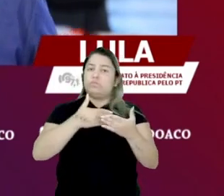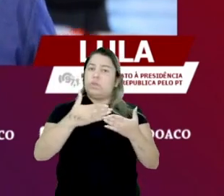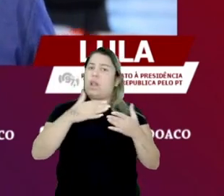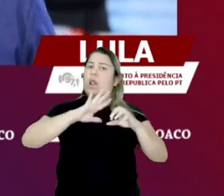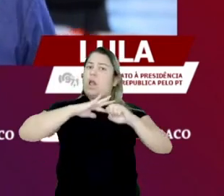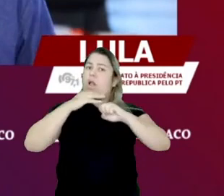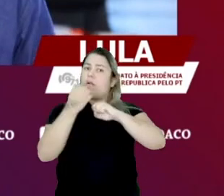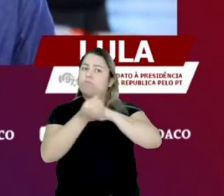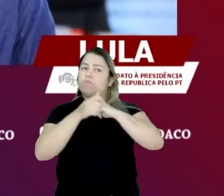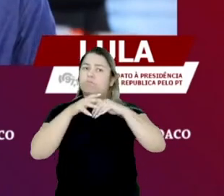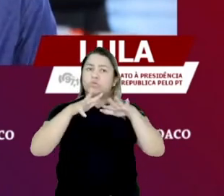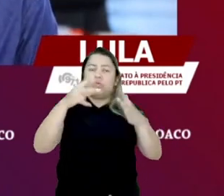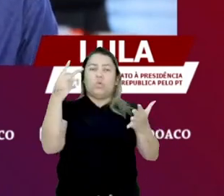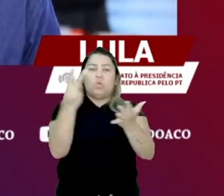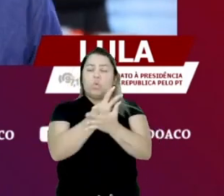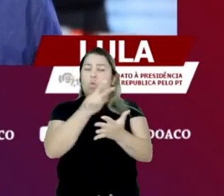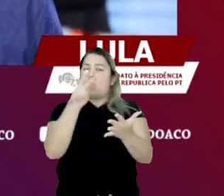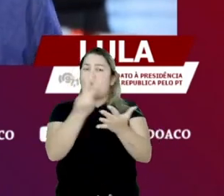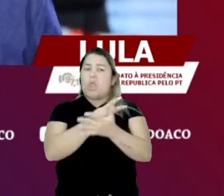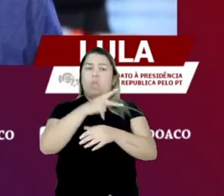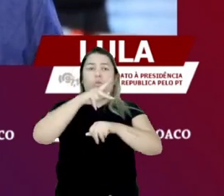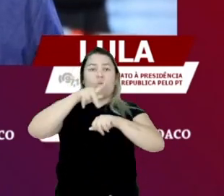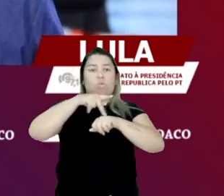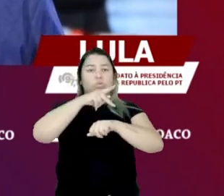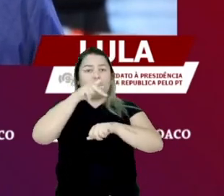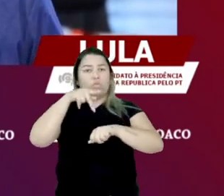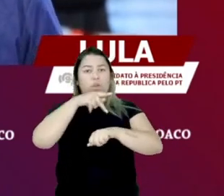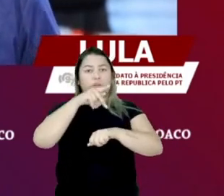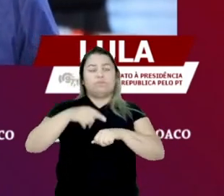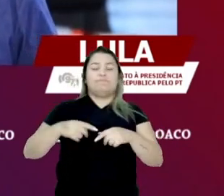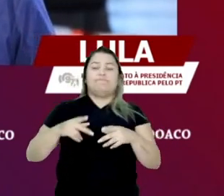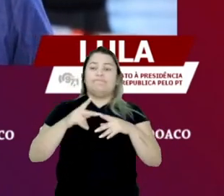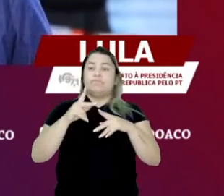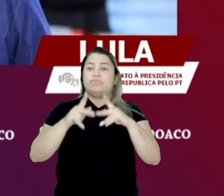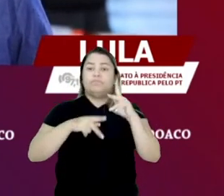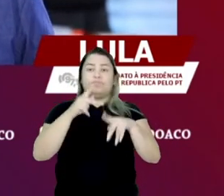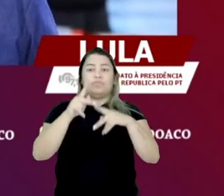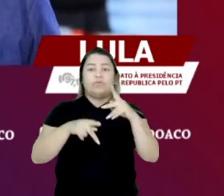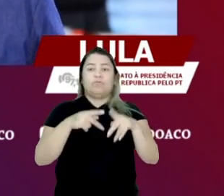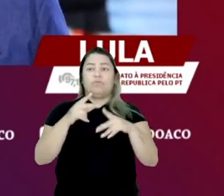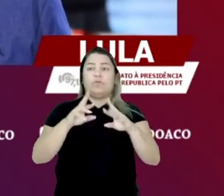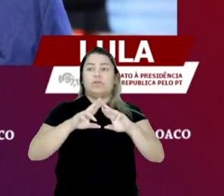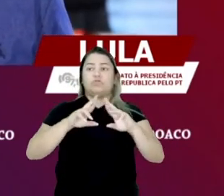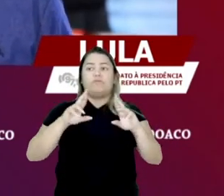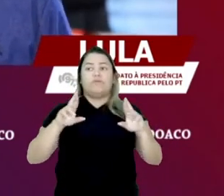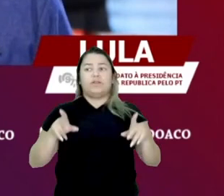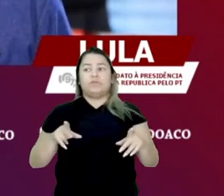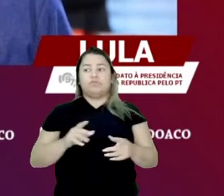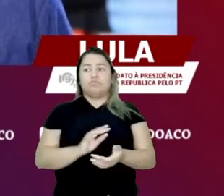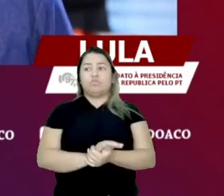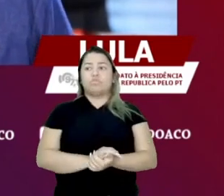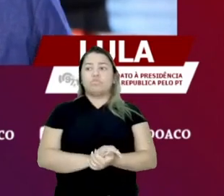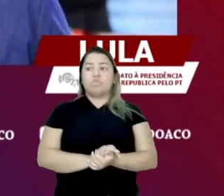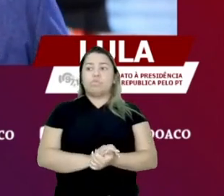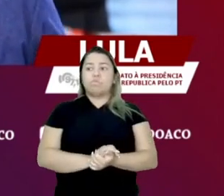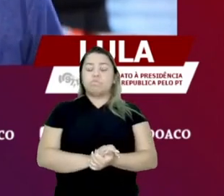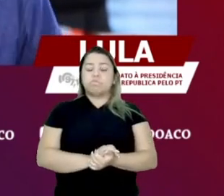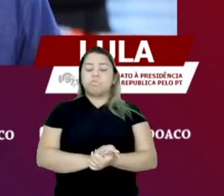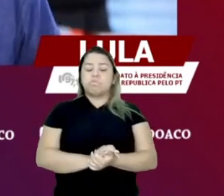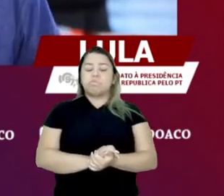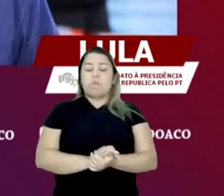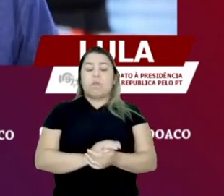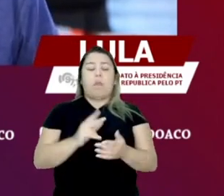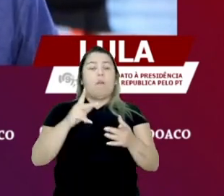erros, Jefferson, acho que já está muito claro para a sociedade, é que nós temos um governo que é negacionista, que ele não acreditou